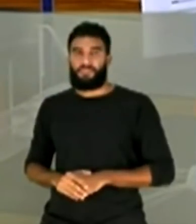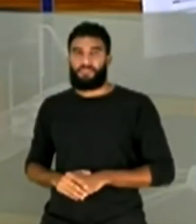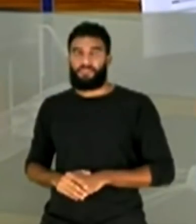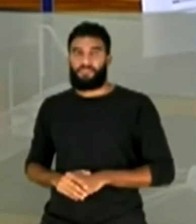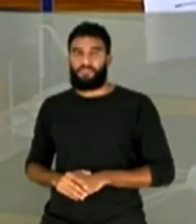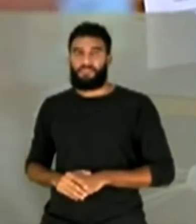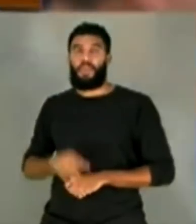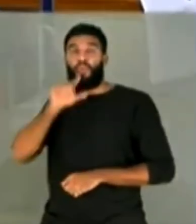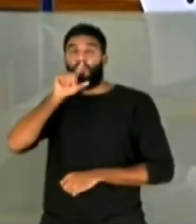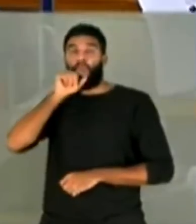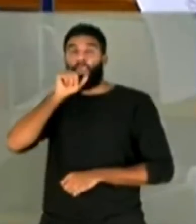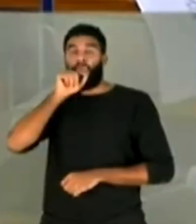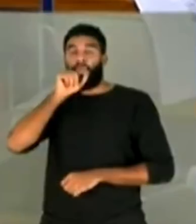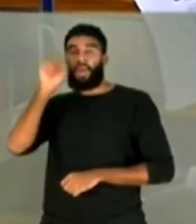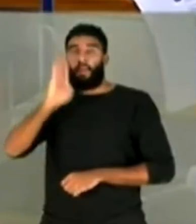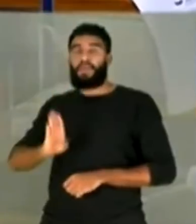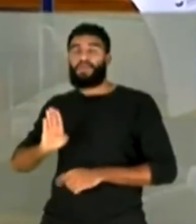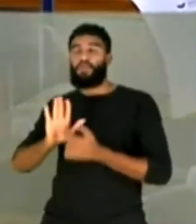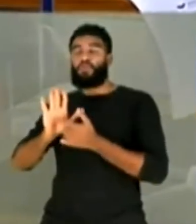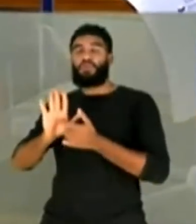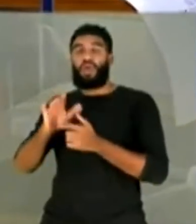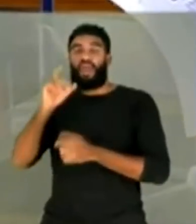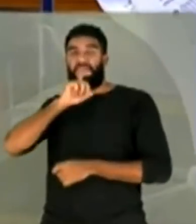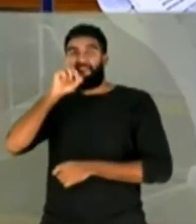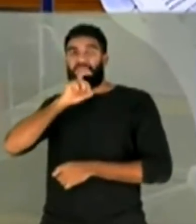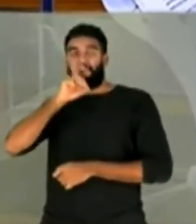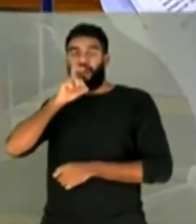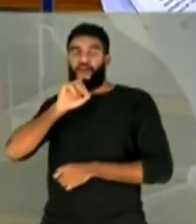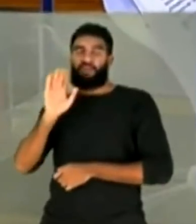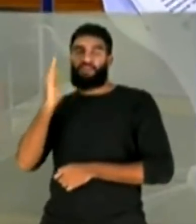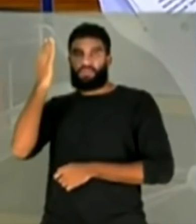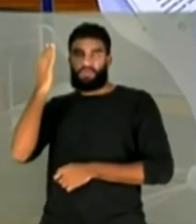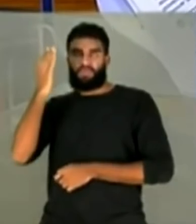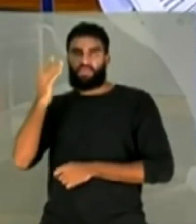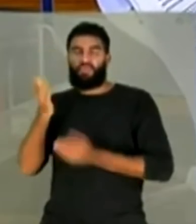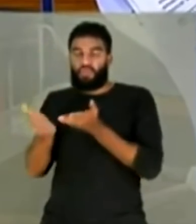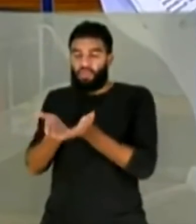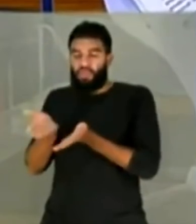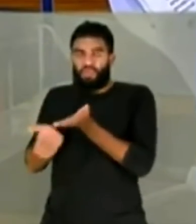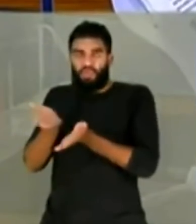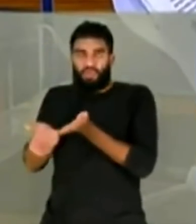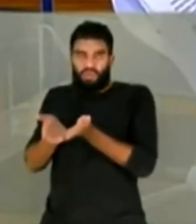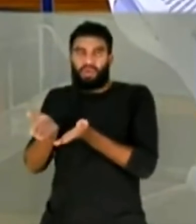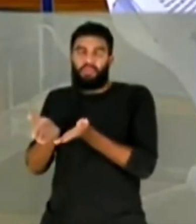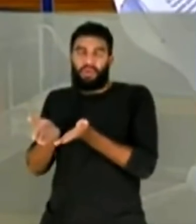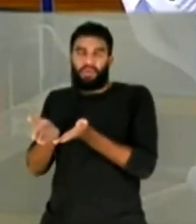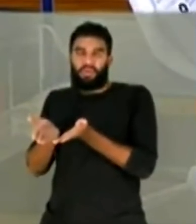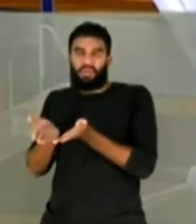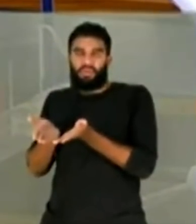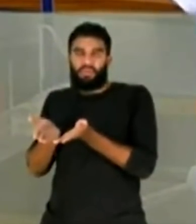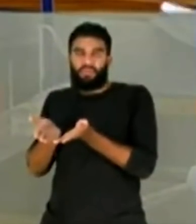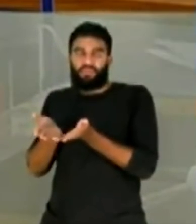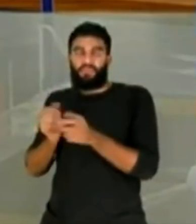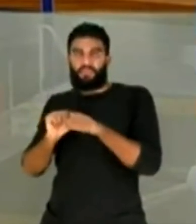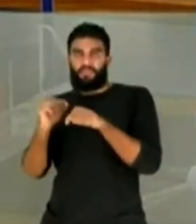Twitter Brasil acaba de sinalizar como falsa publicação do Ministério da Saúde sobre tratamento da Covid-19. O interesse